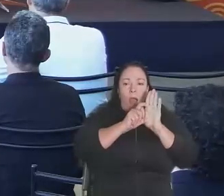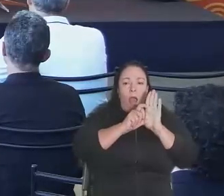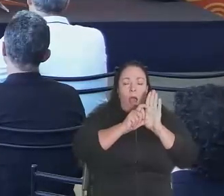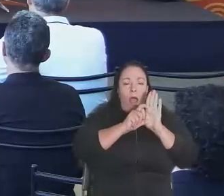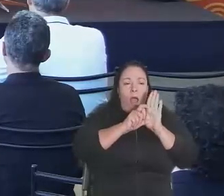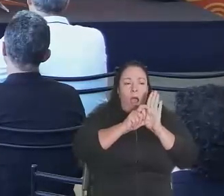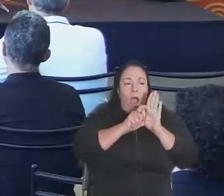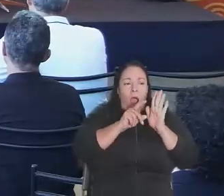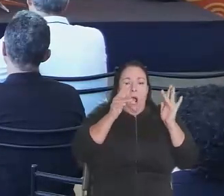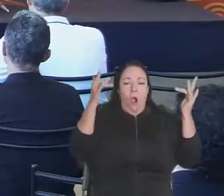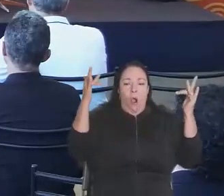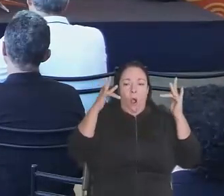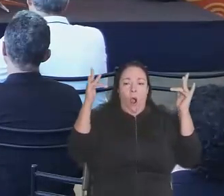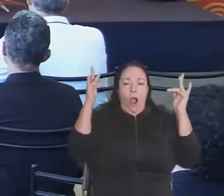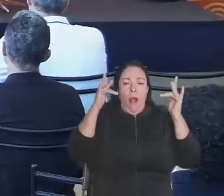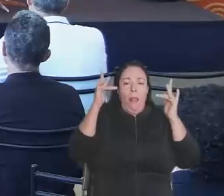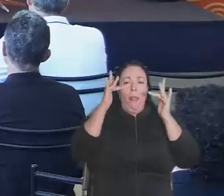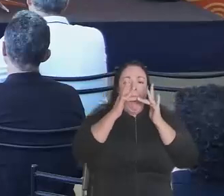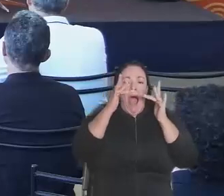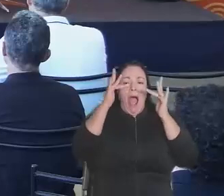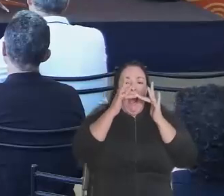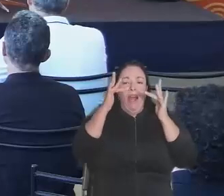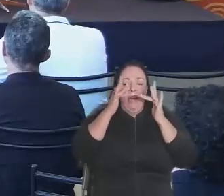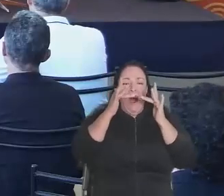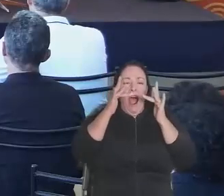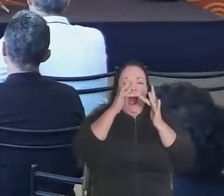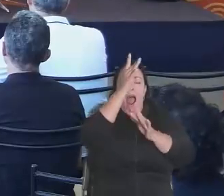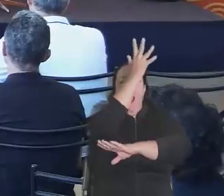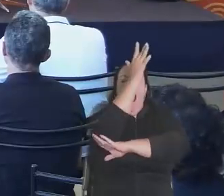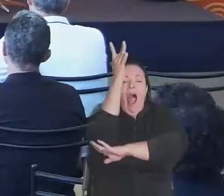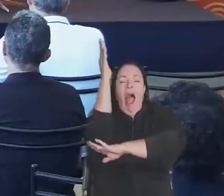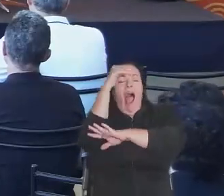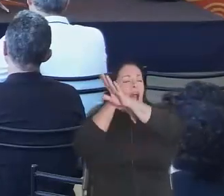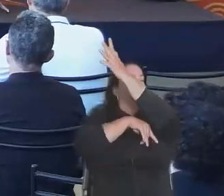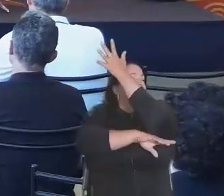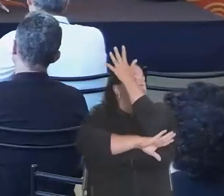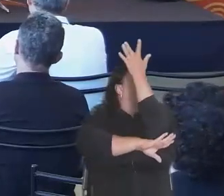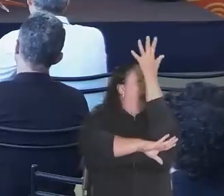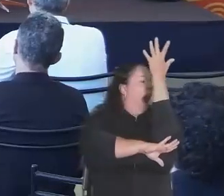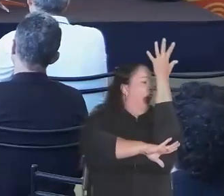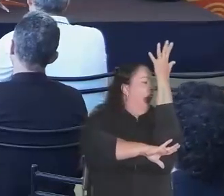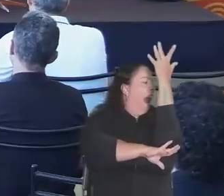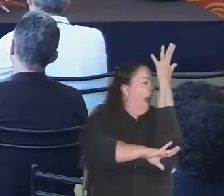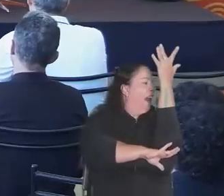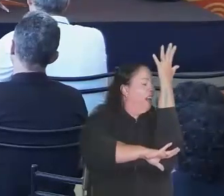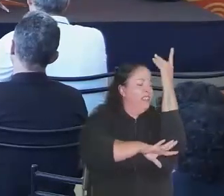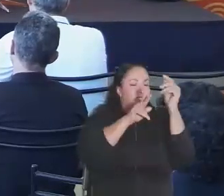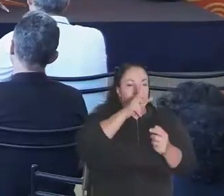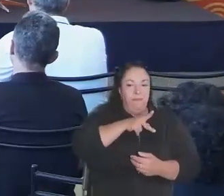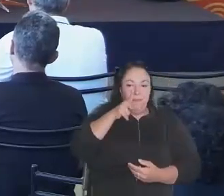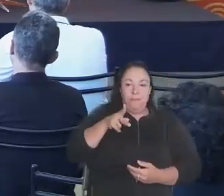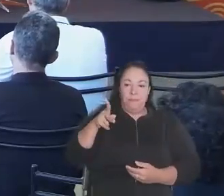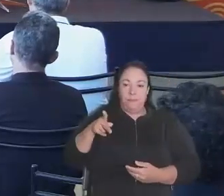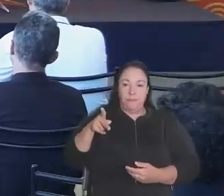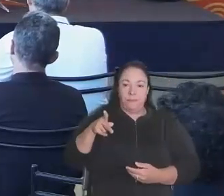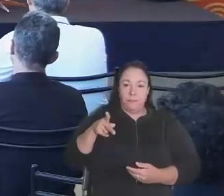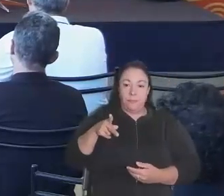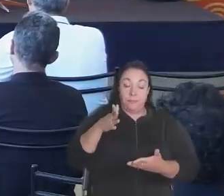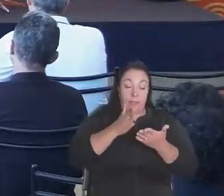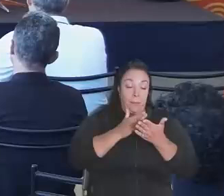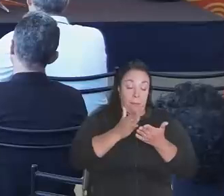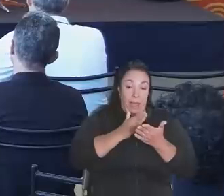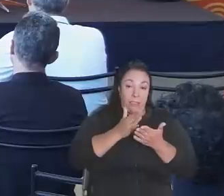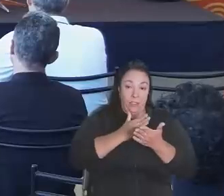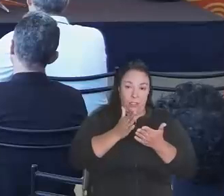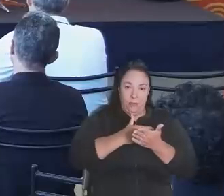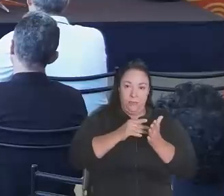seu contato com a natureza, que está retratado no livro. Professora, tem vários, mas eu vou